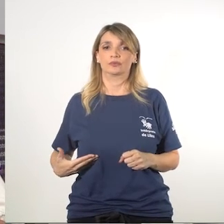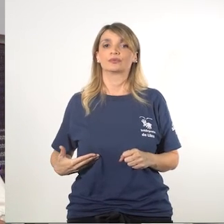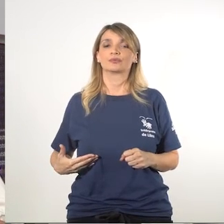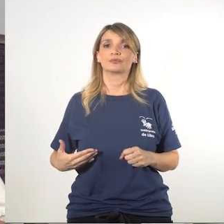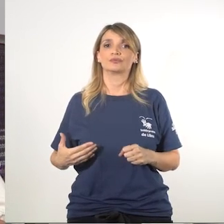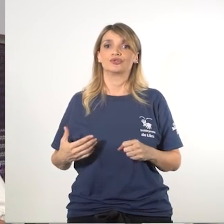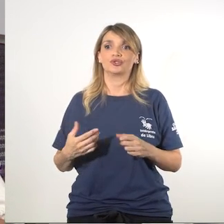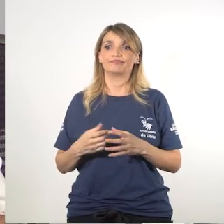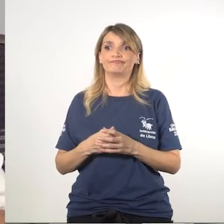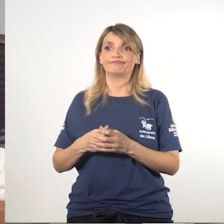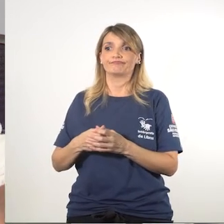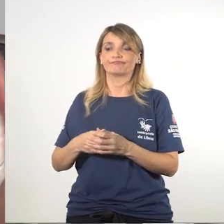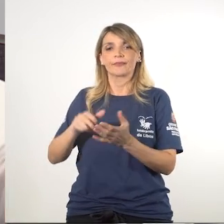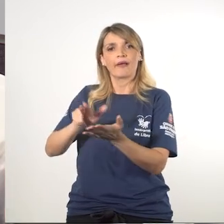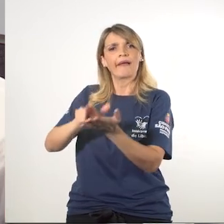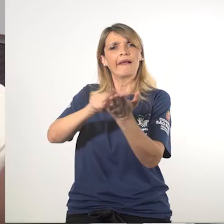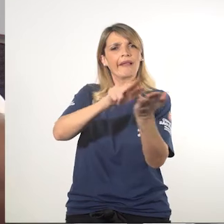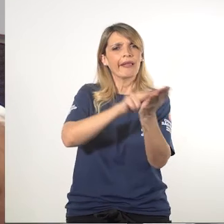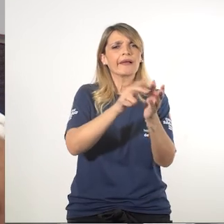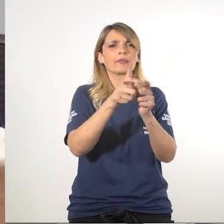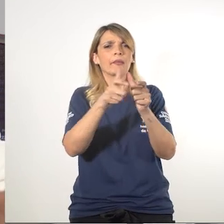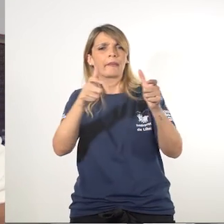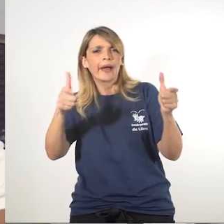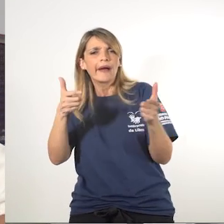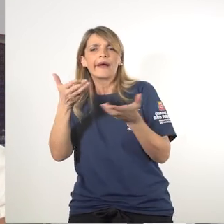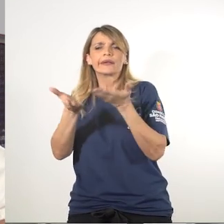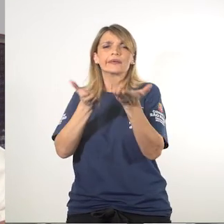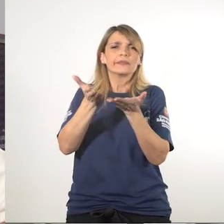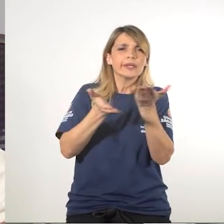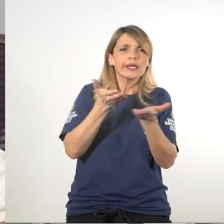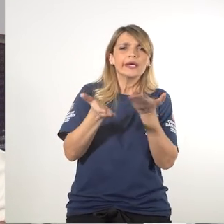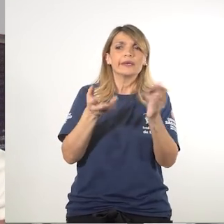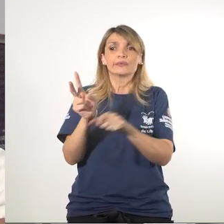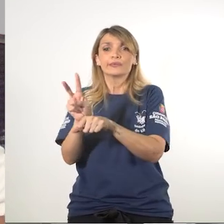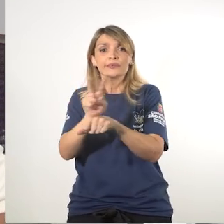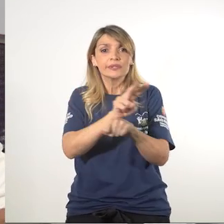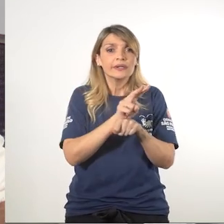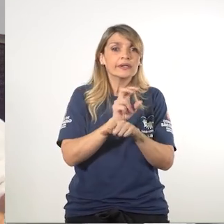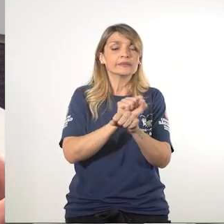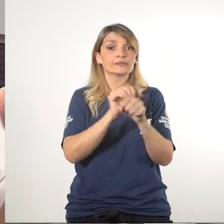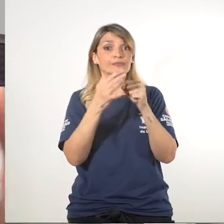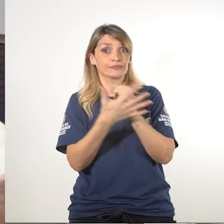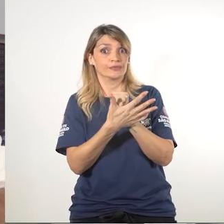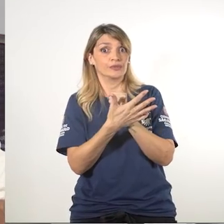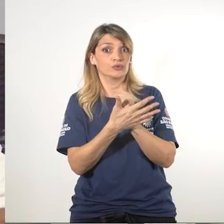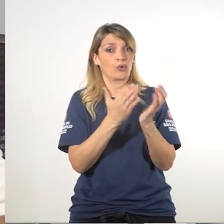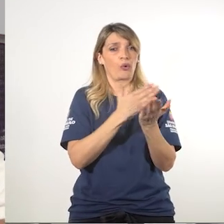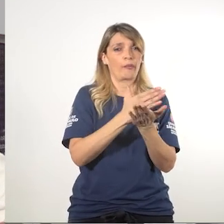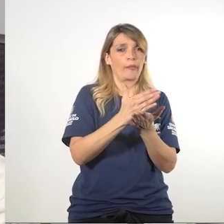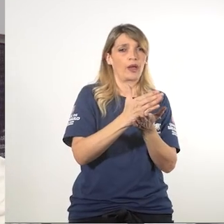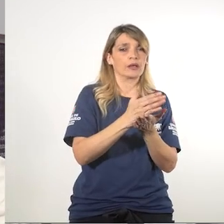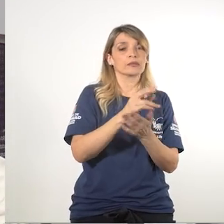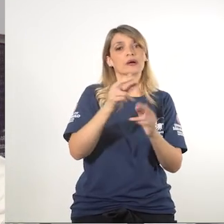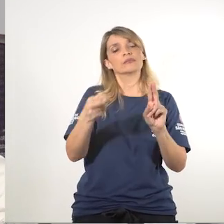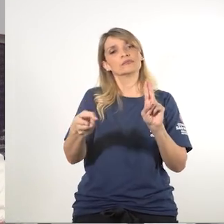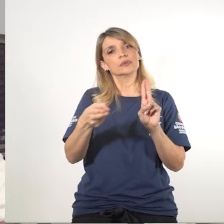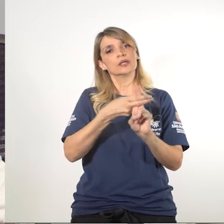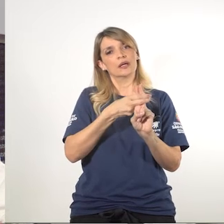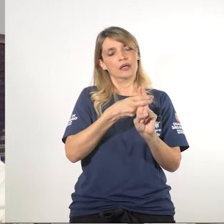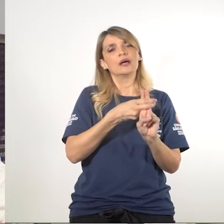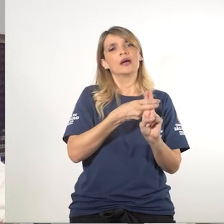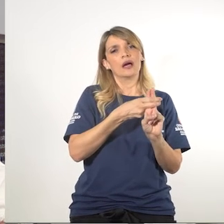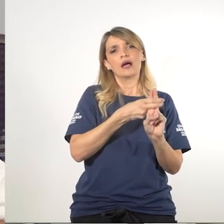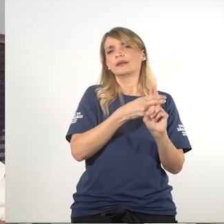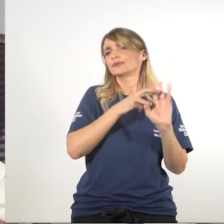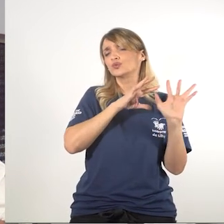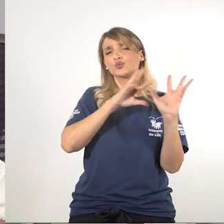o número de leitos, o tratamento, hoje, né, a linha de cuidado e tratamento da Covid-19, ela se inicia desde a unidade básica de saúde, mas